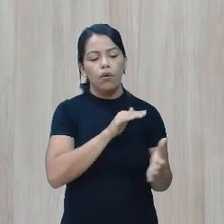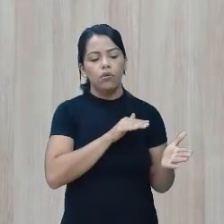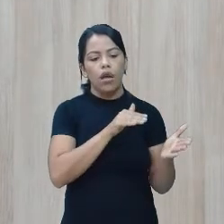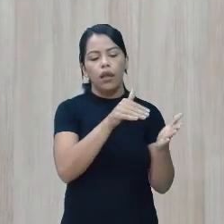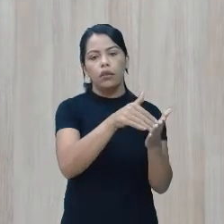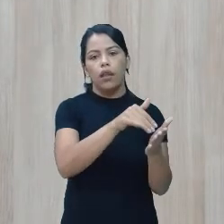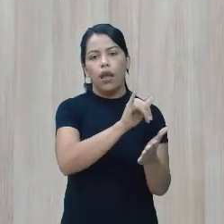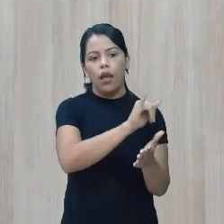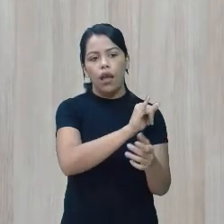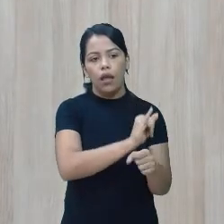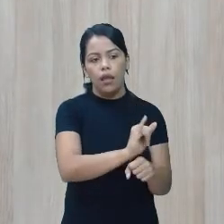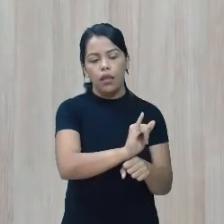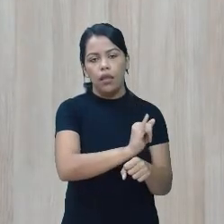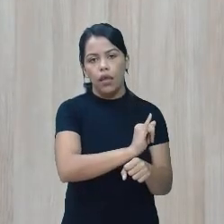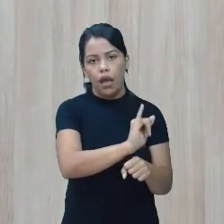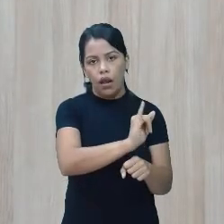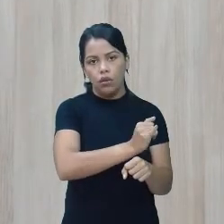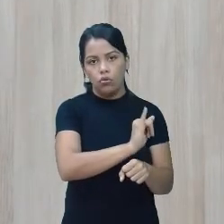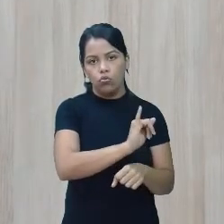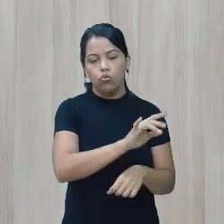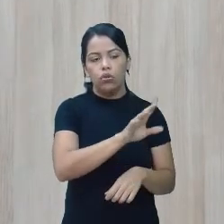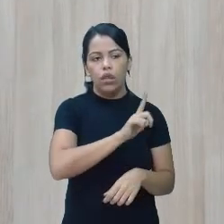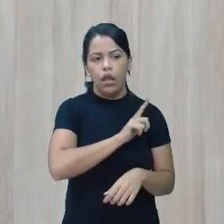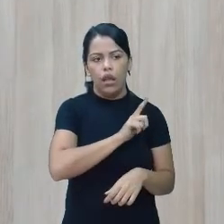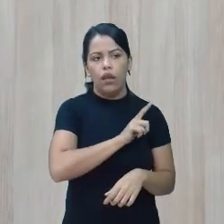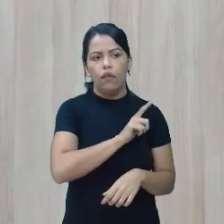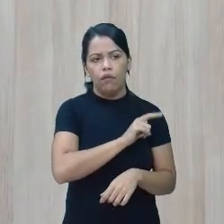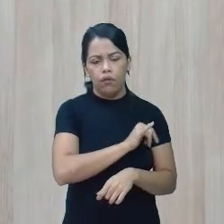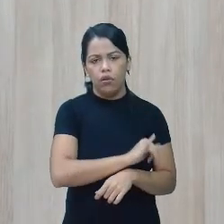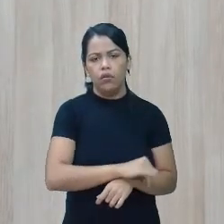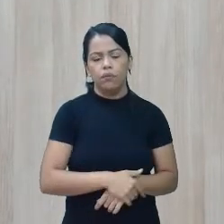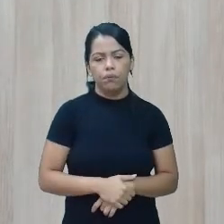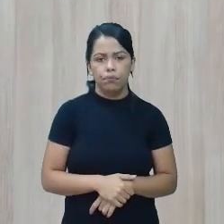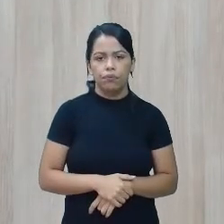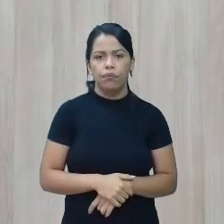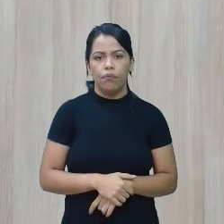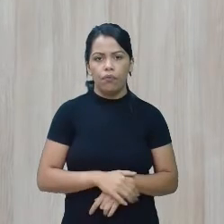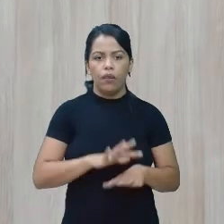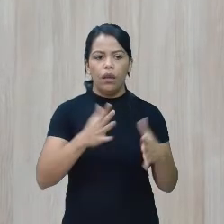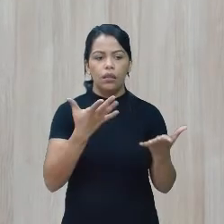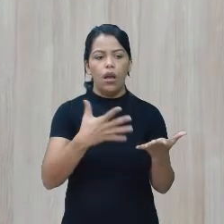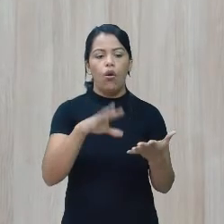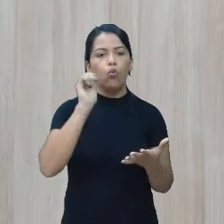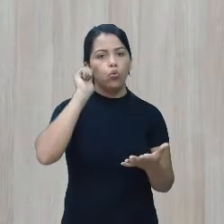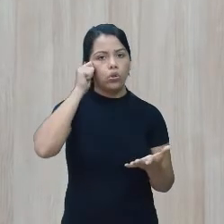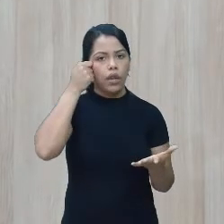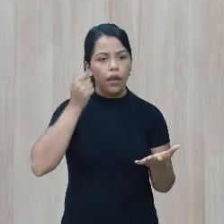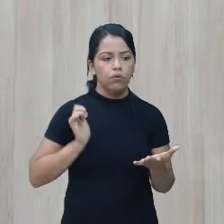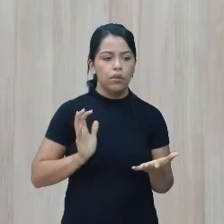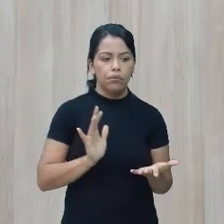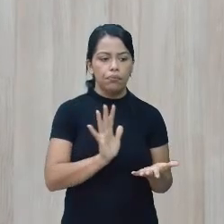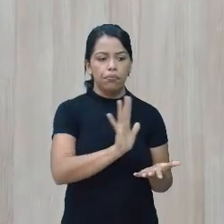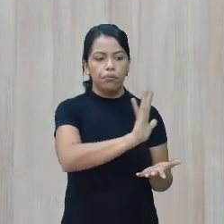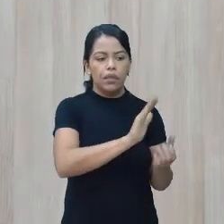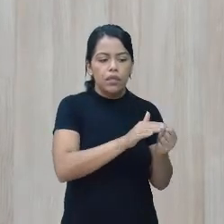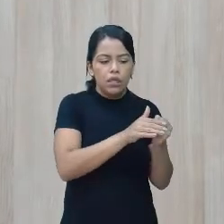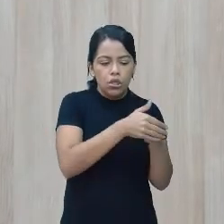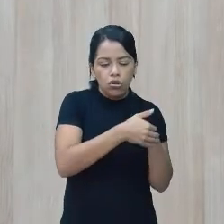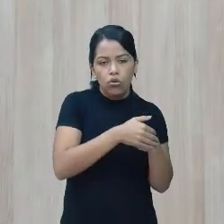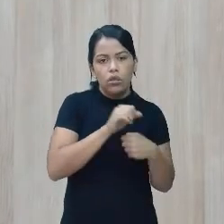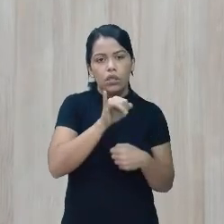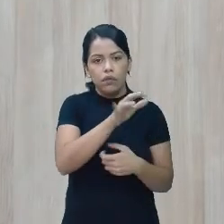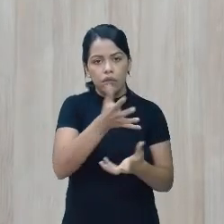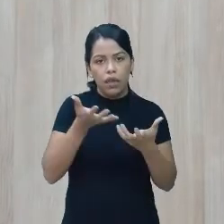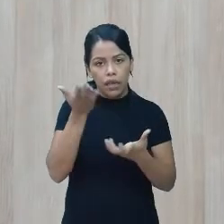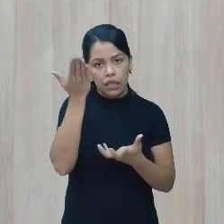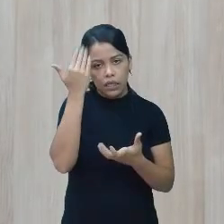fugiram, né, da escravidão aqui no Recife e estavam se escondendo aí pelas matas, né, dessa região. Então, quem quiser saber mais sobre o